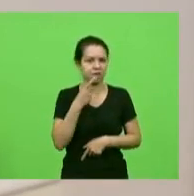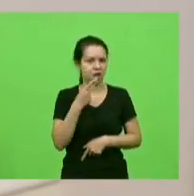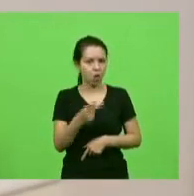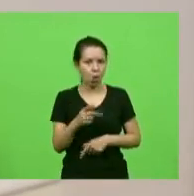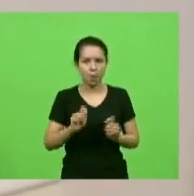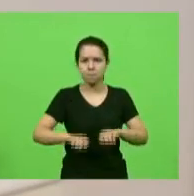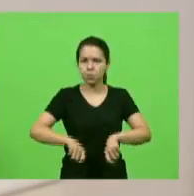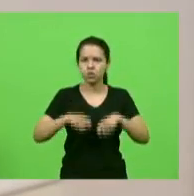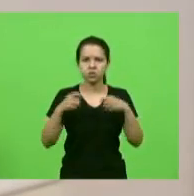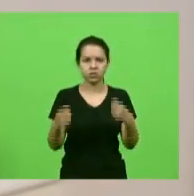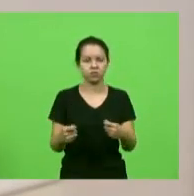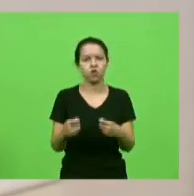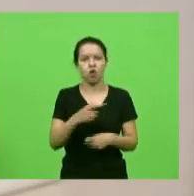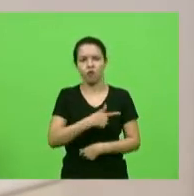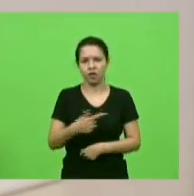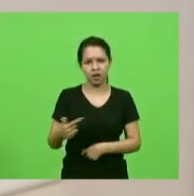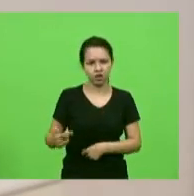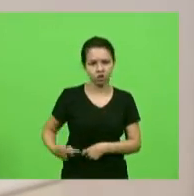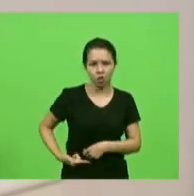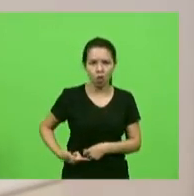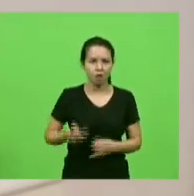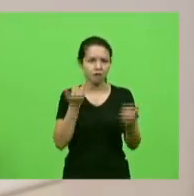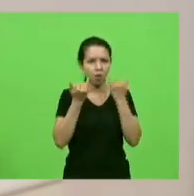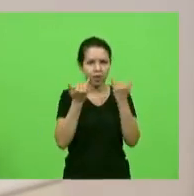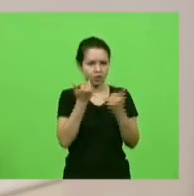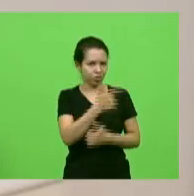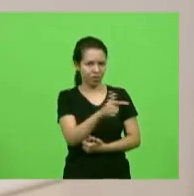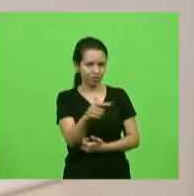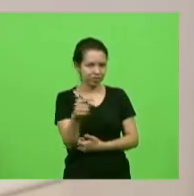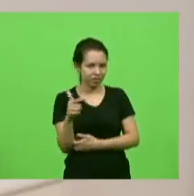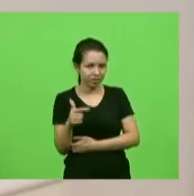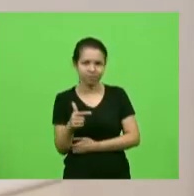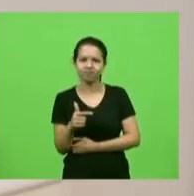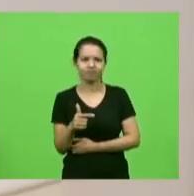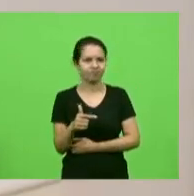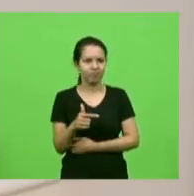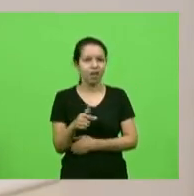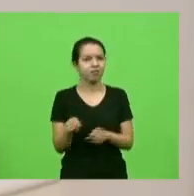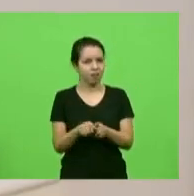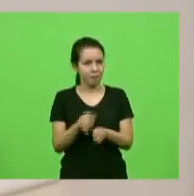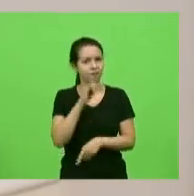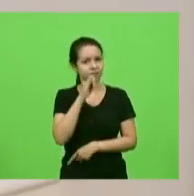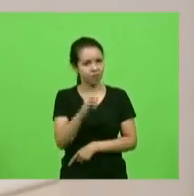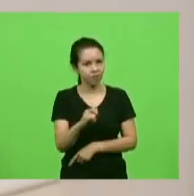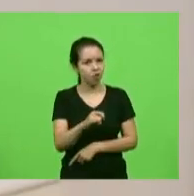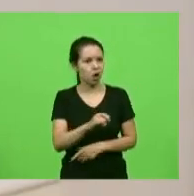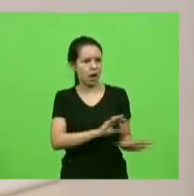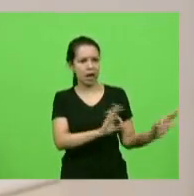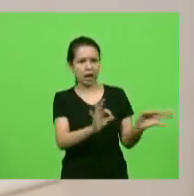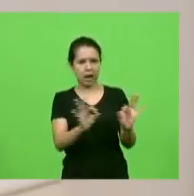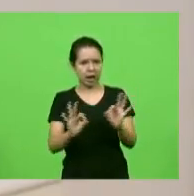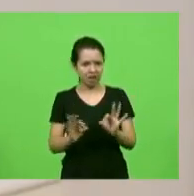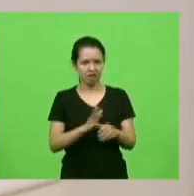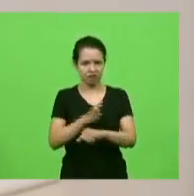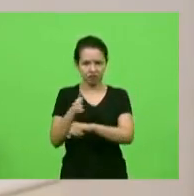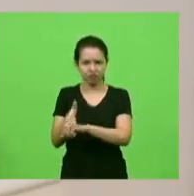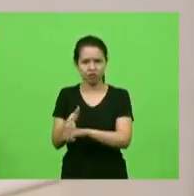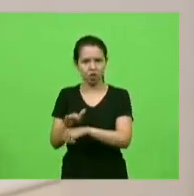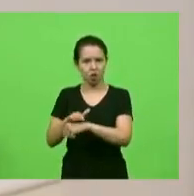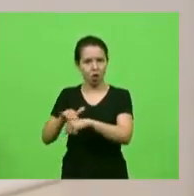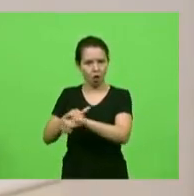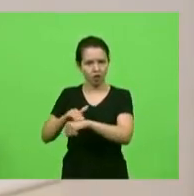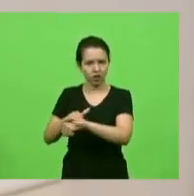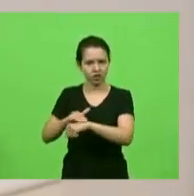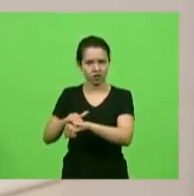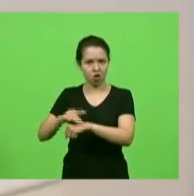que o governador não tivesse essas informações. E eu quero constatar vocês, ninguém falou com o governador? Responde Elton